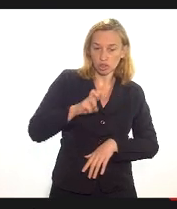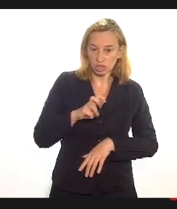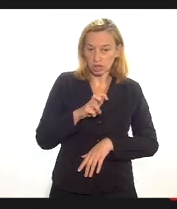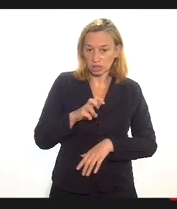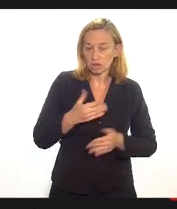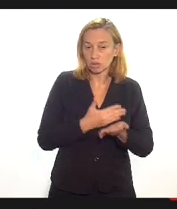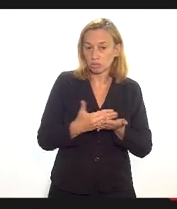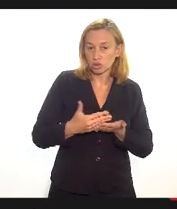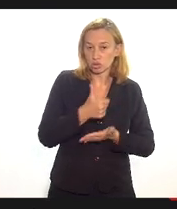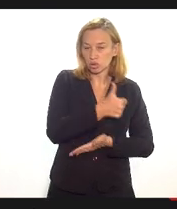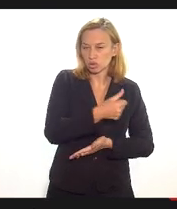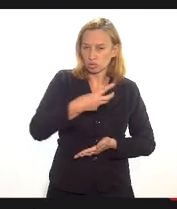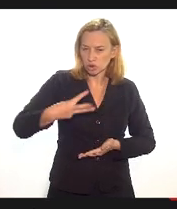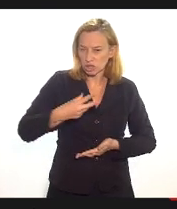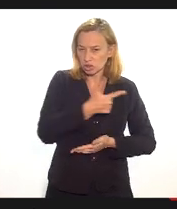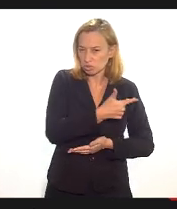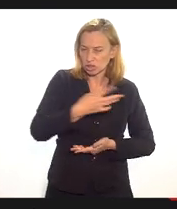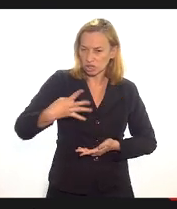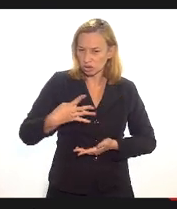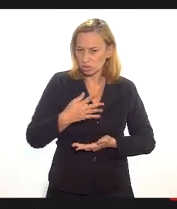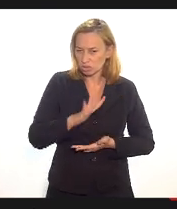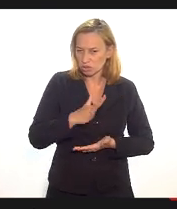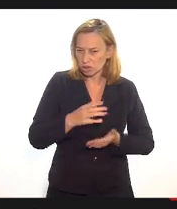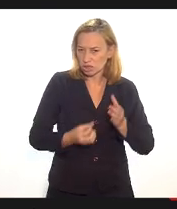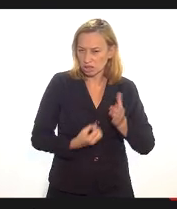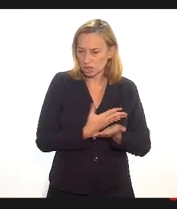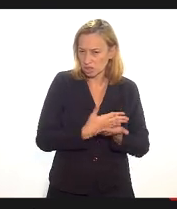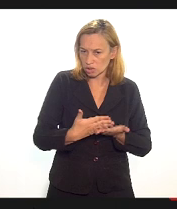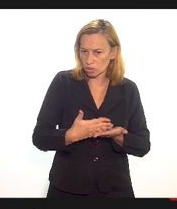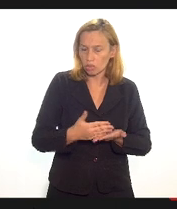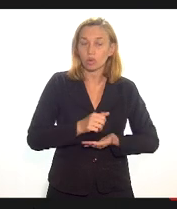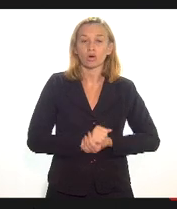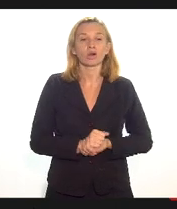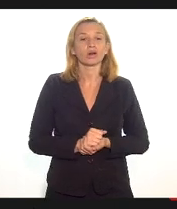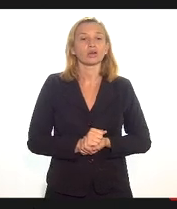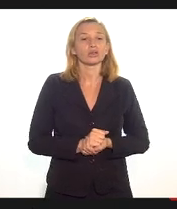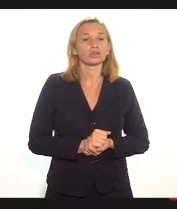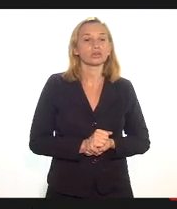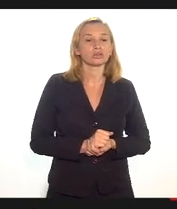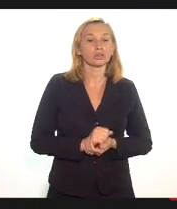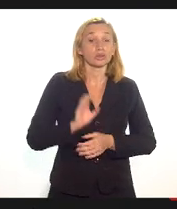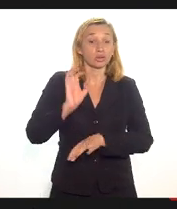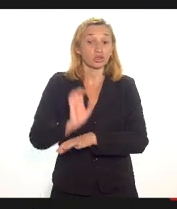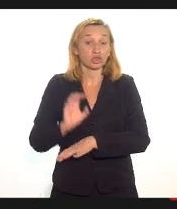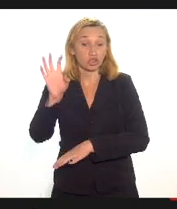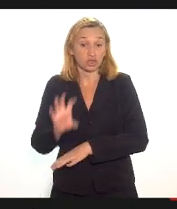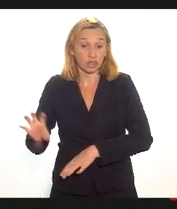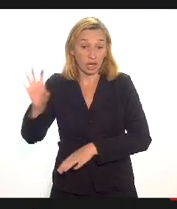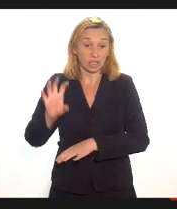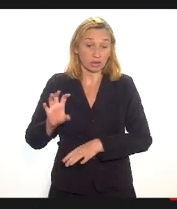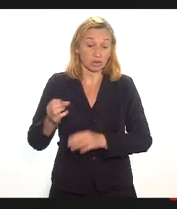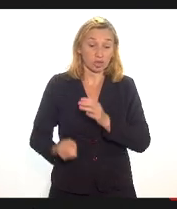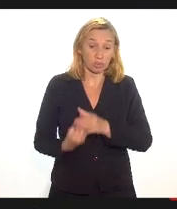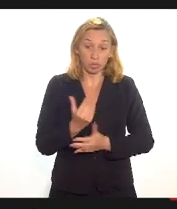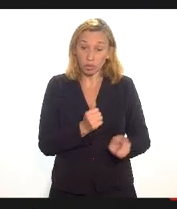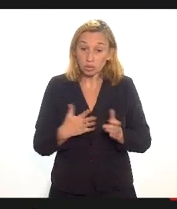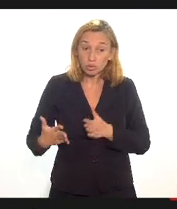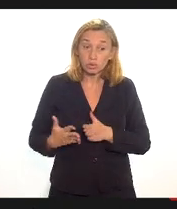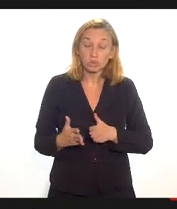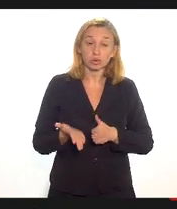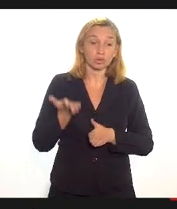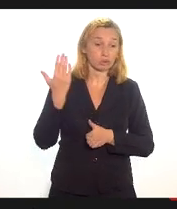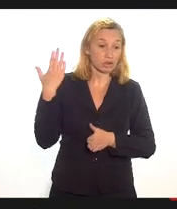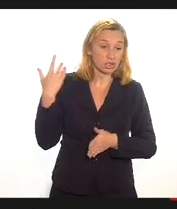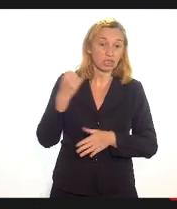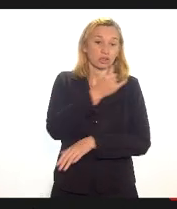em 2013, 2014, por ali, as tratativas com os estados produtores, e naquela época o Rio de